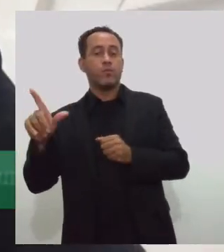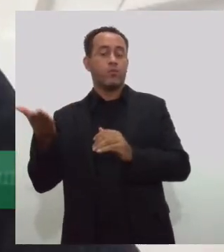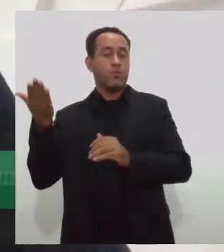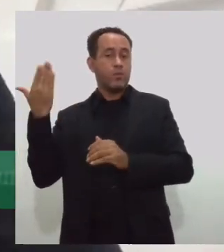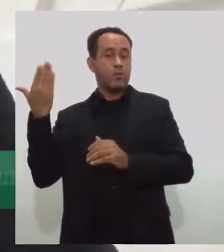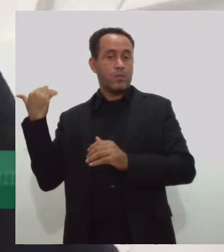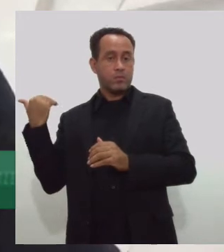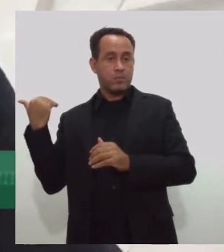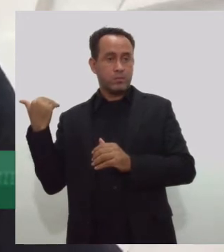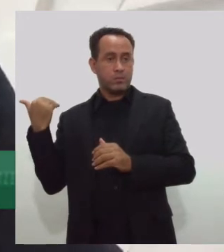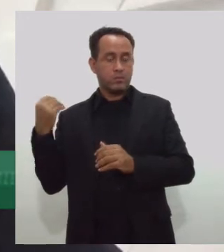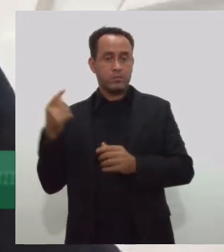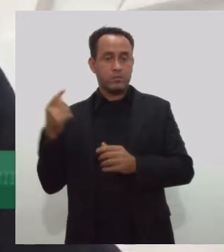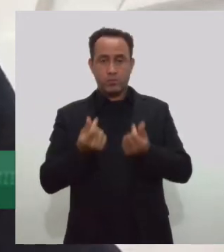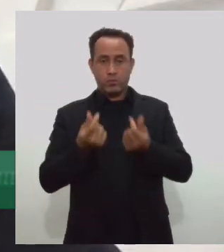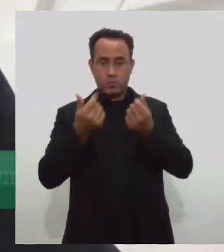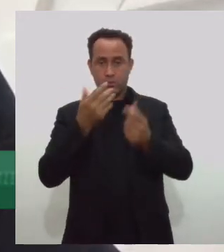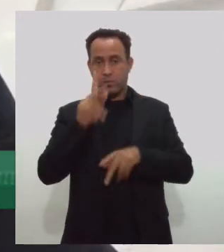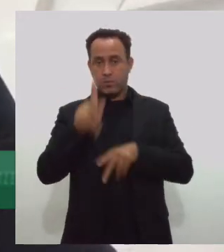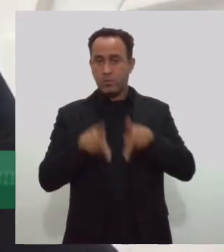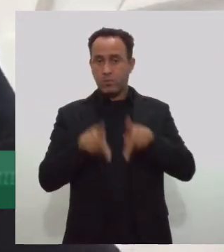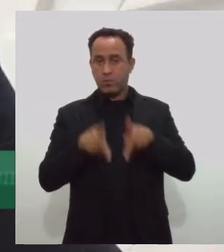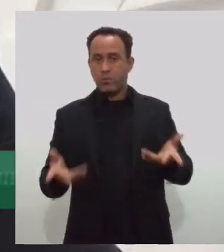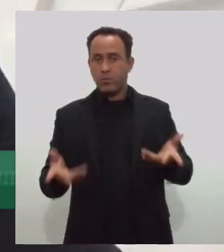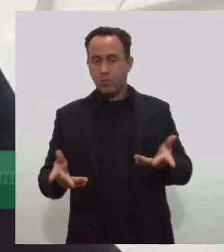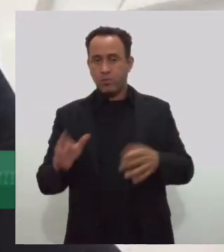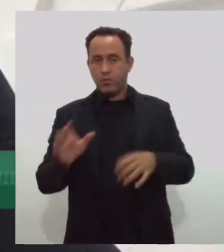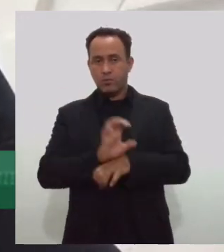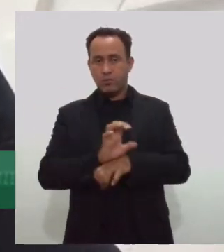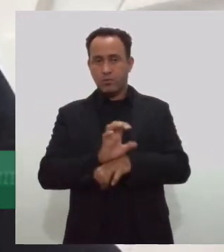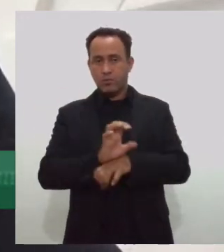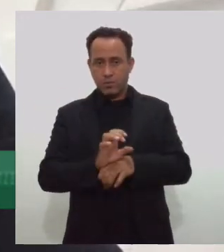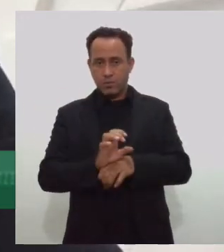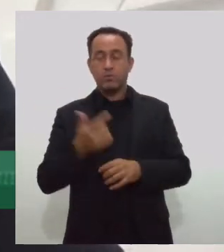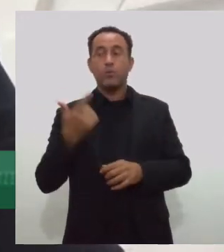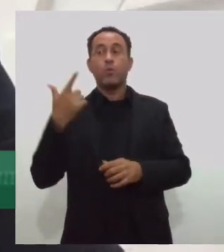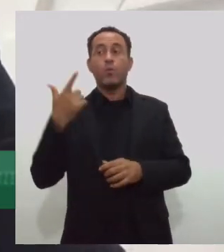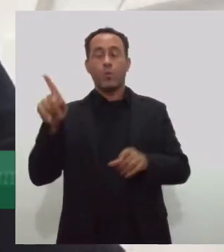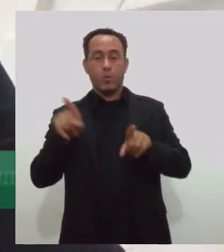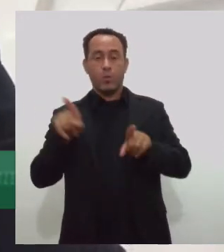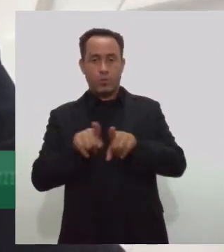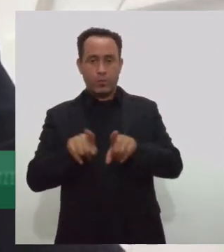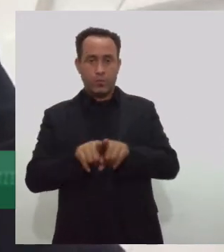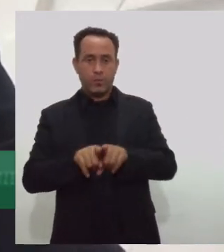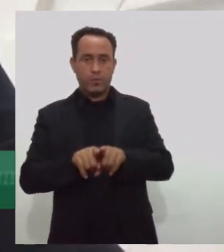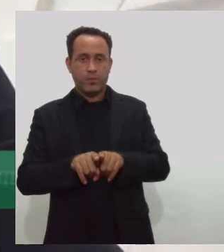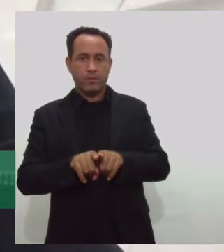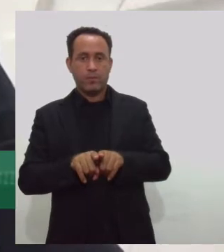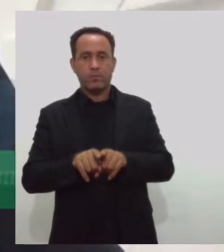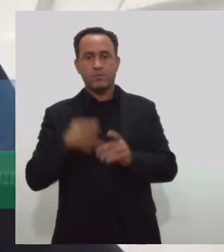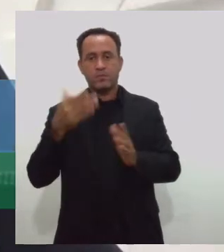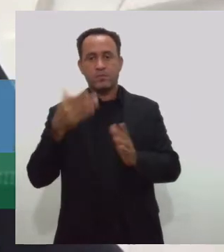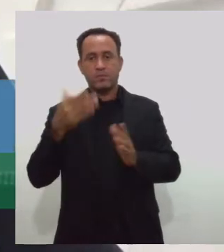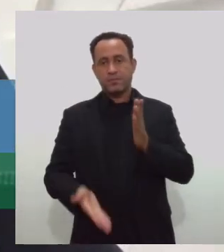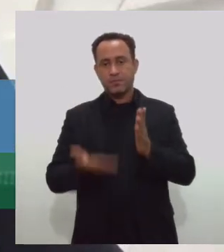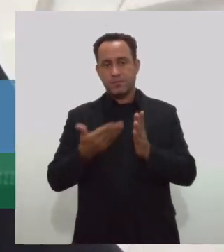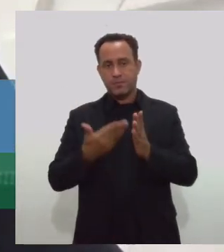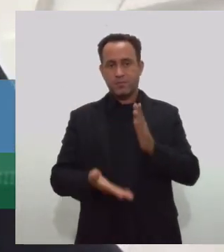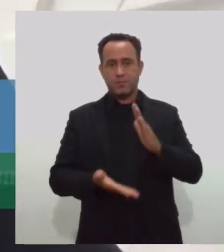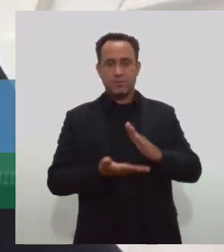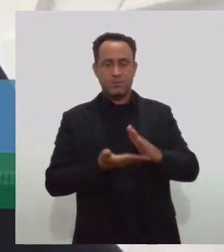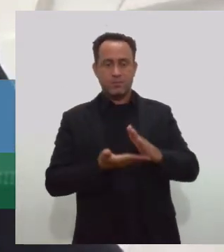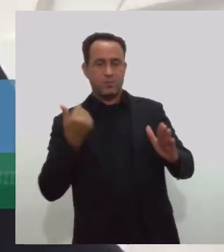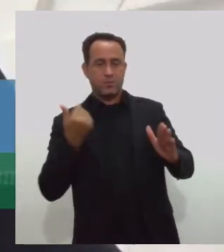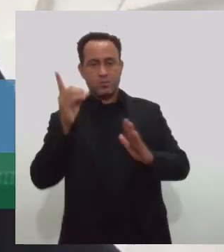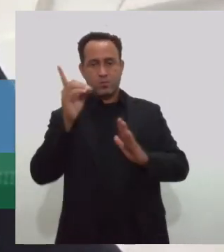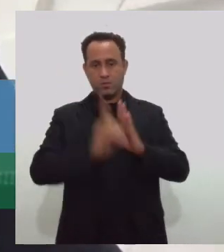né? Então, essa questão de ressarcimento do dano e a outra questão de perda, suspensão de direitos